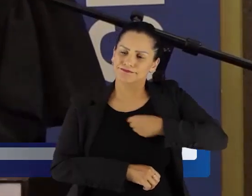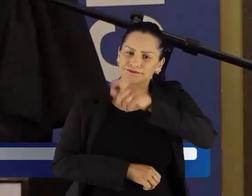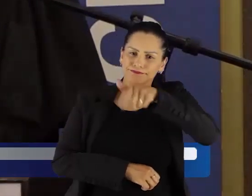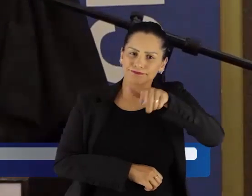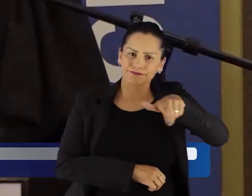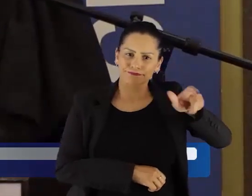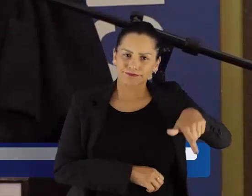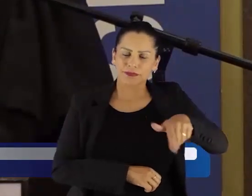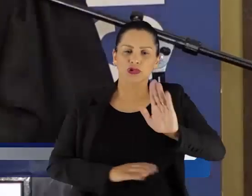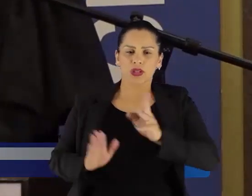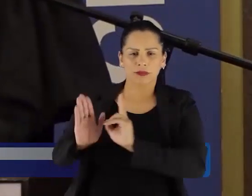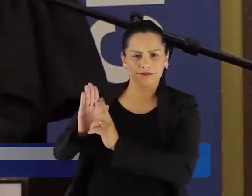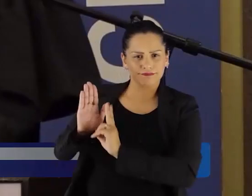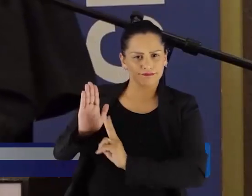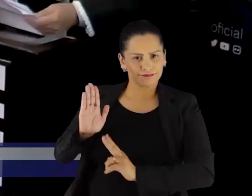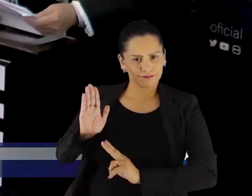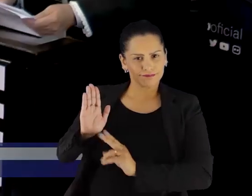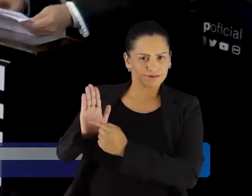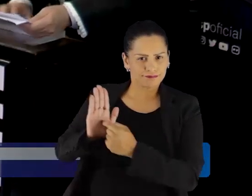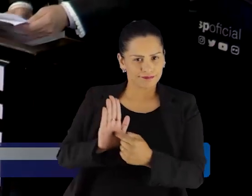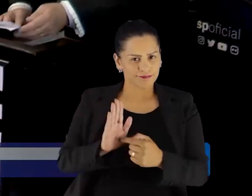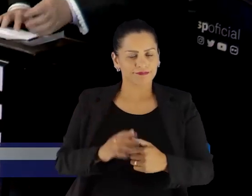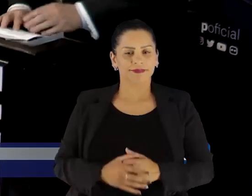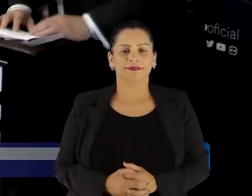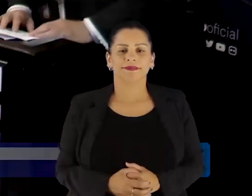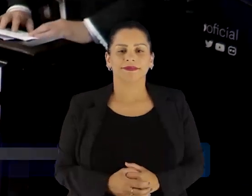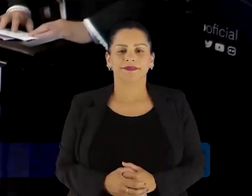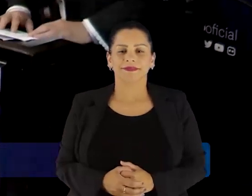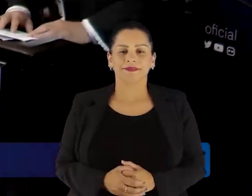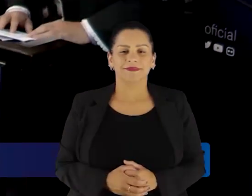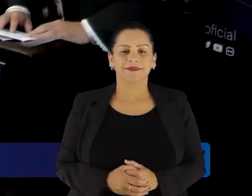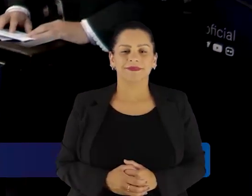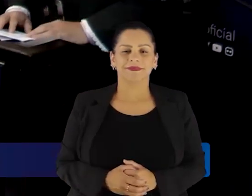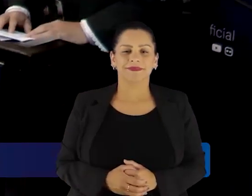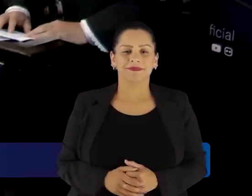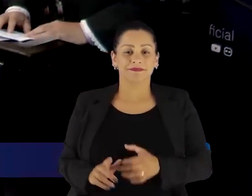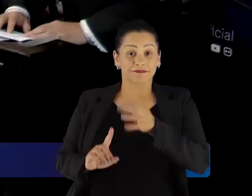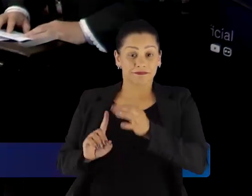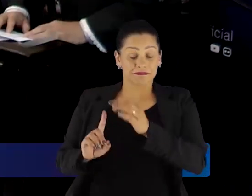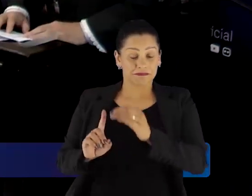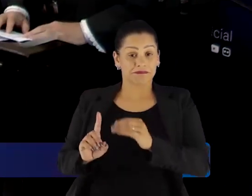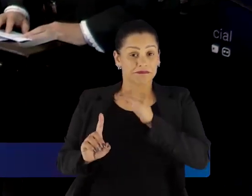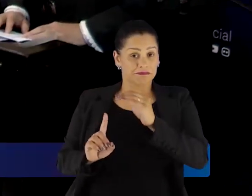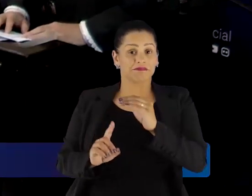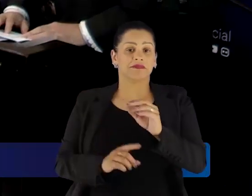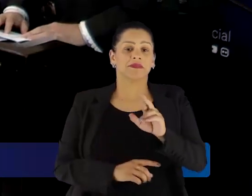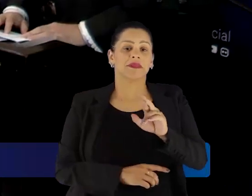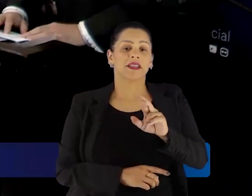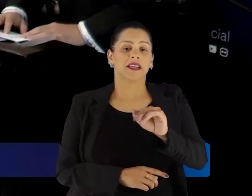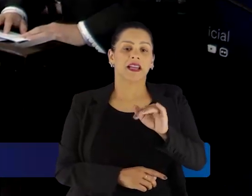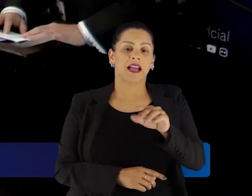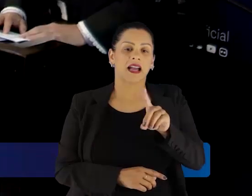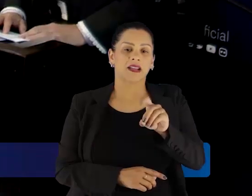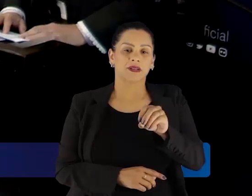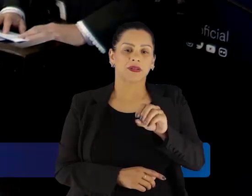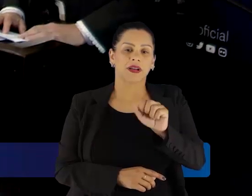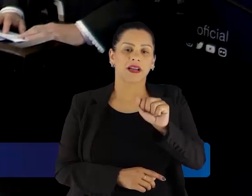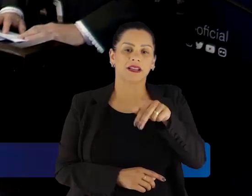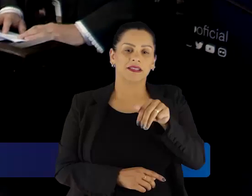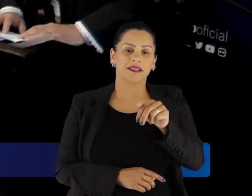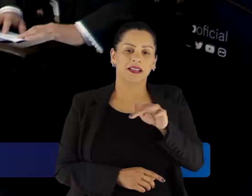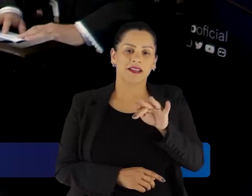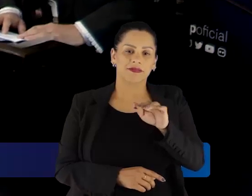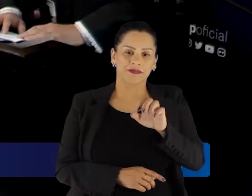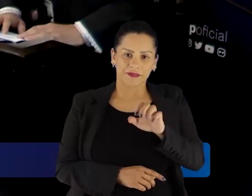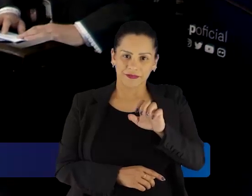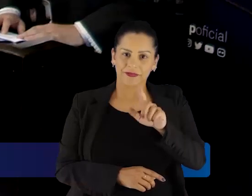dominadas e homenageados pelo cerimonial o Excelentíssimo Senhor Desembargador Ricardo Mair anafe digne-se